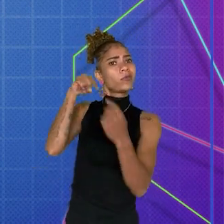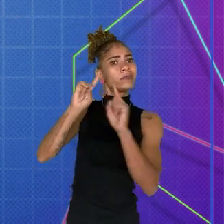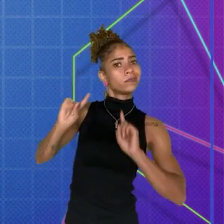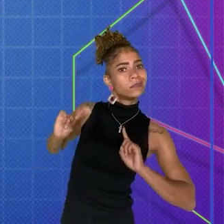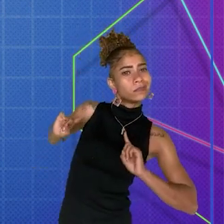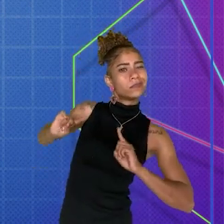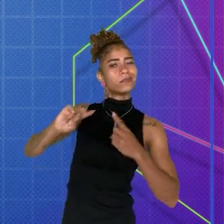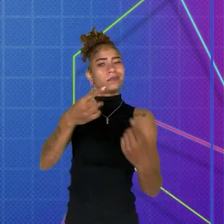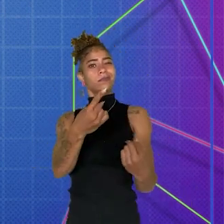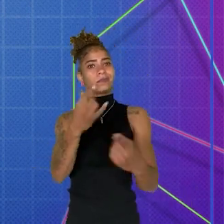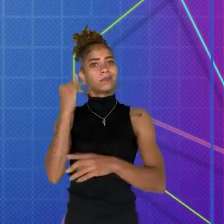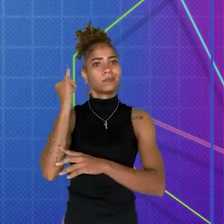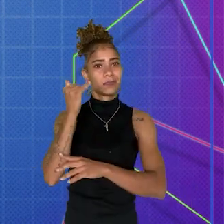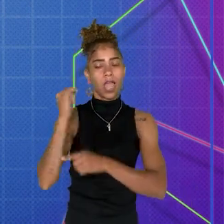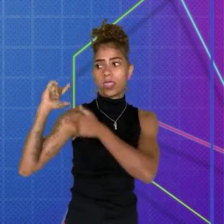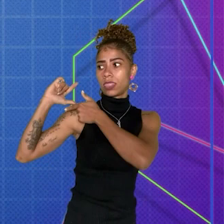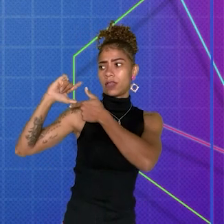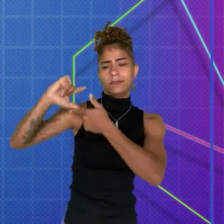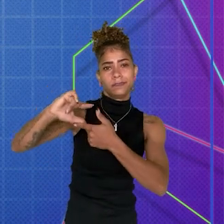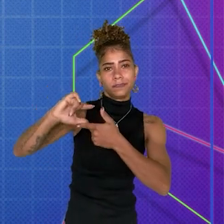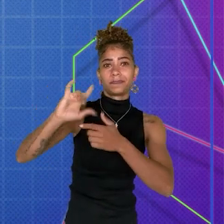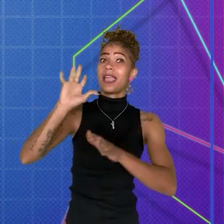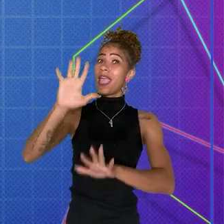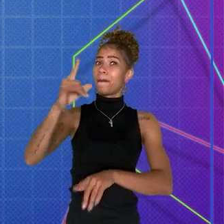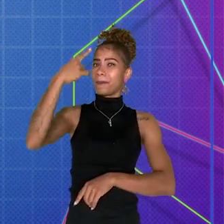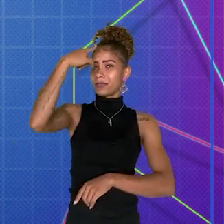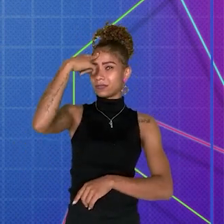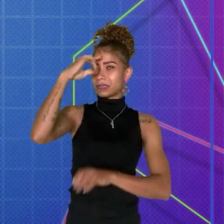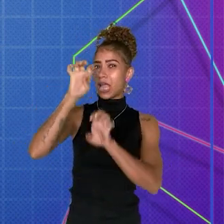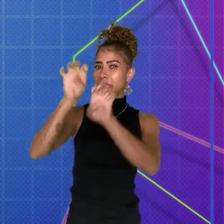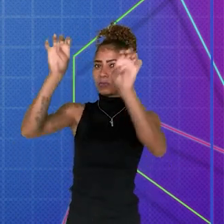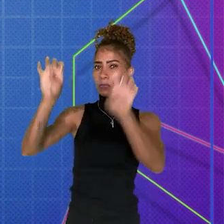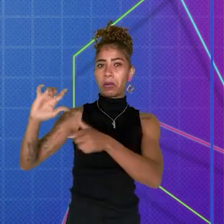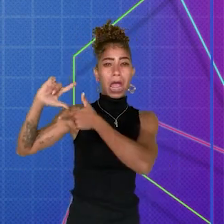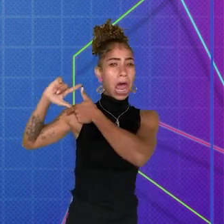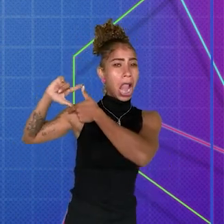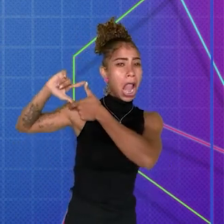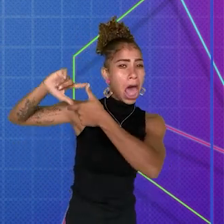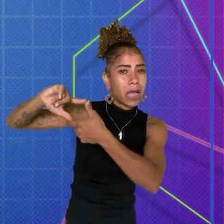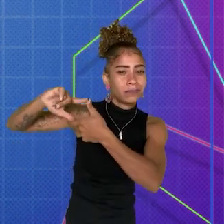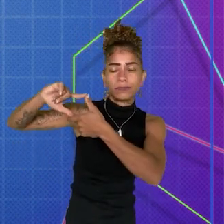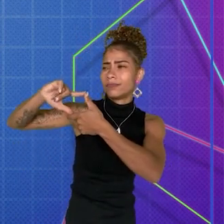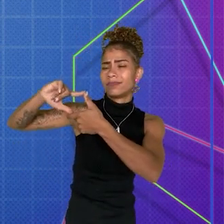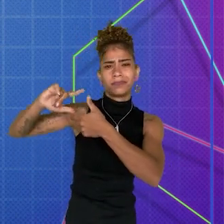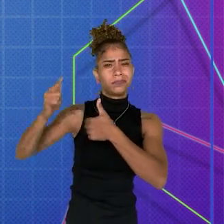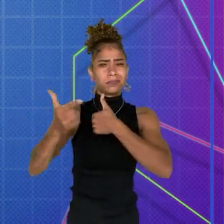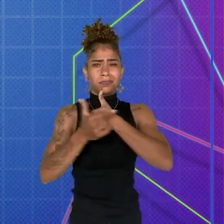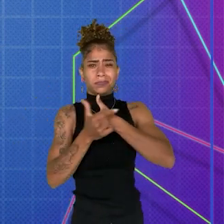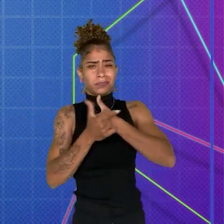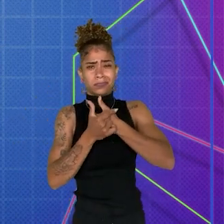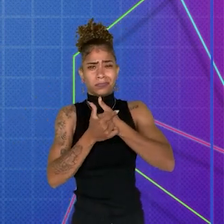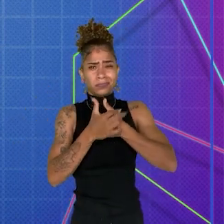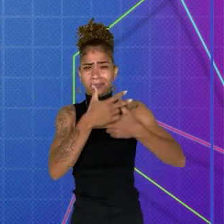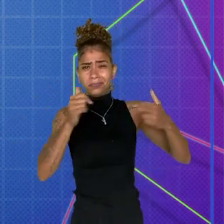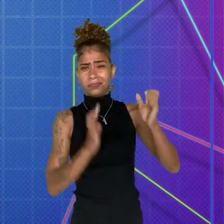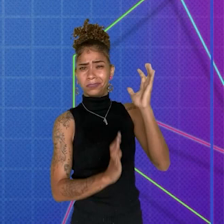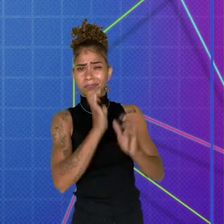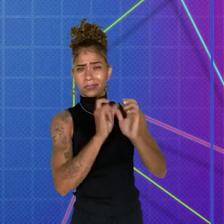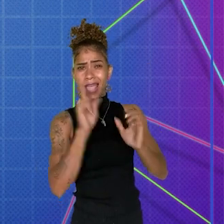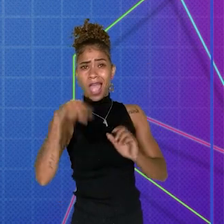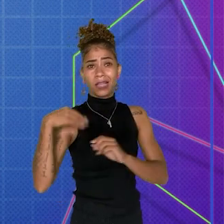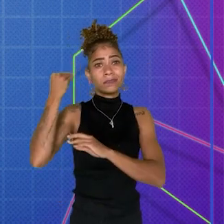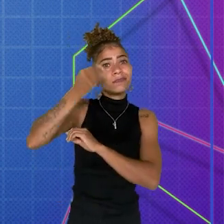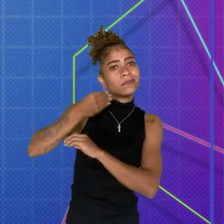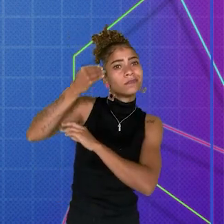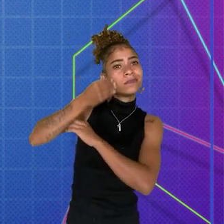que busca desafiar as convenções da narrativa tradicional. Ao invés de seguir a estrutura clássica de enredo, personagens e